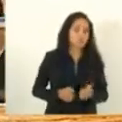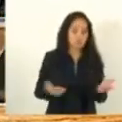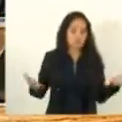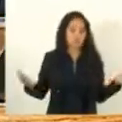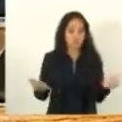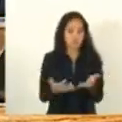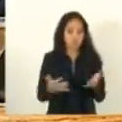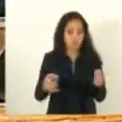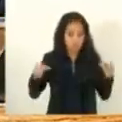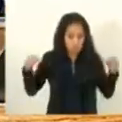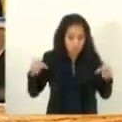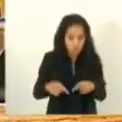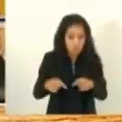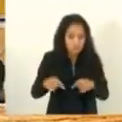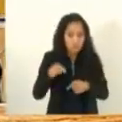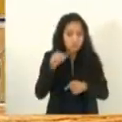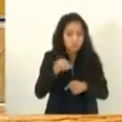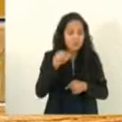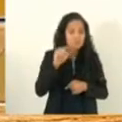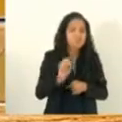hoje saem aqui